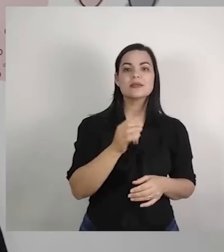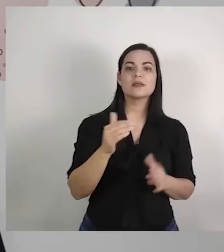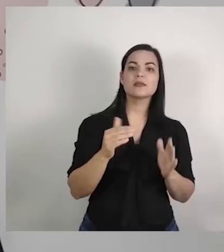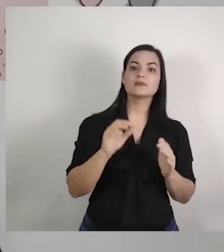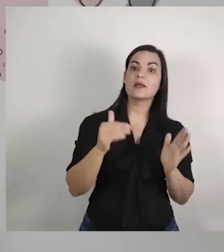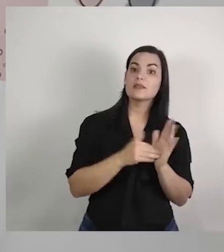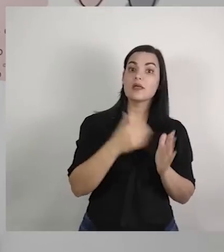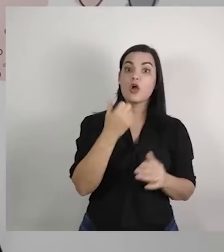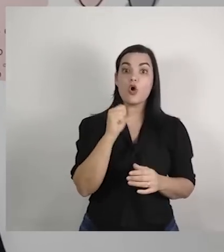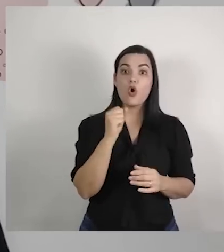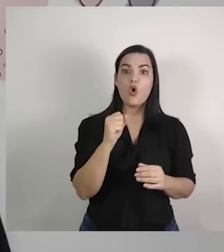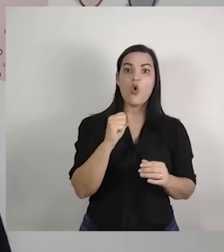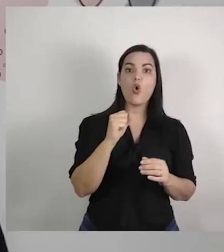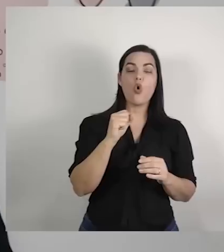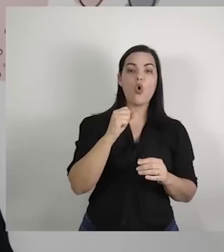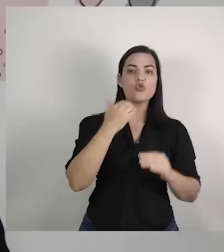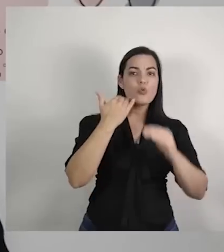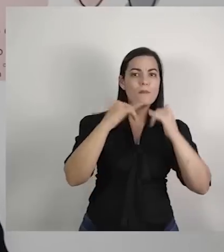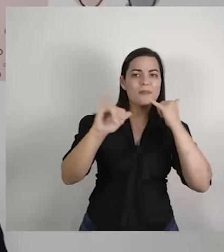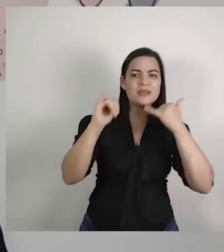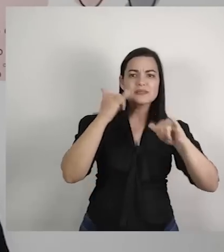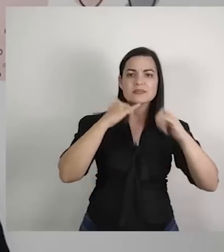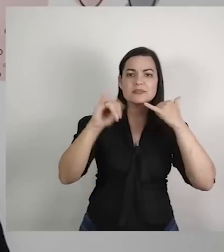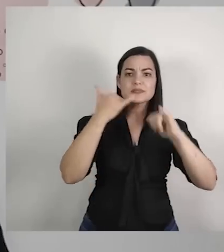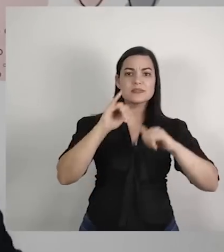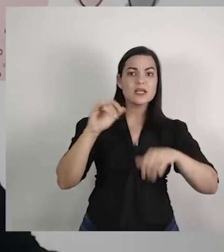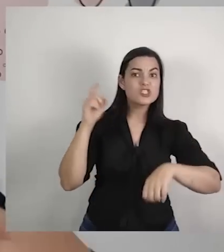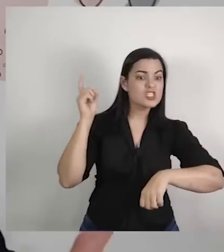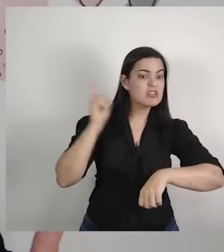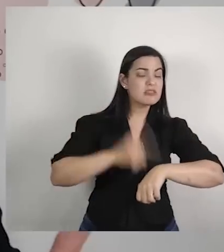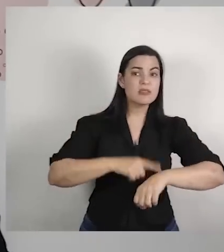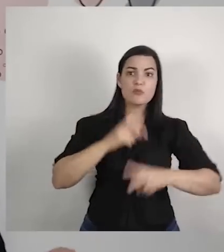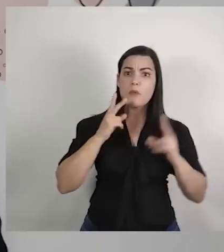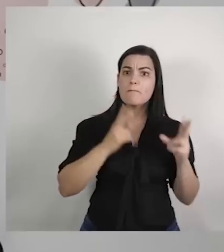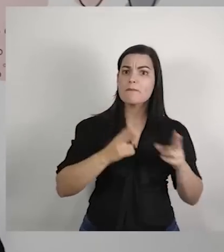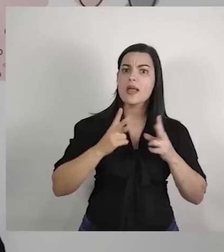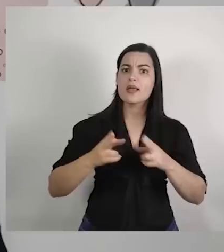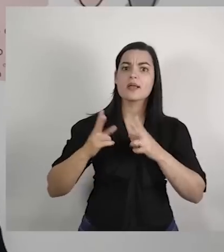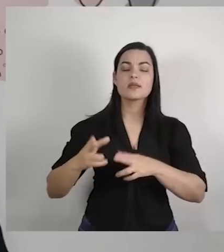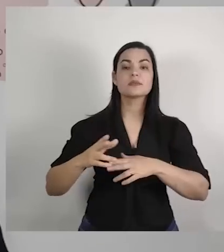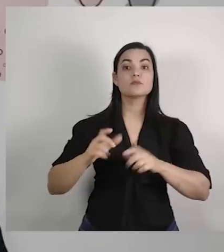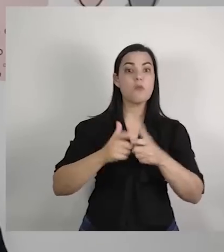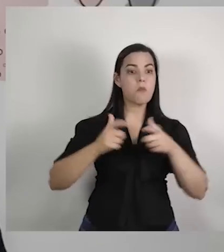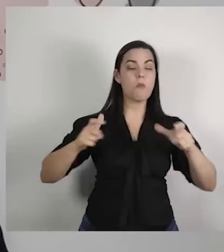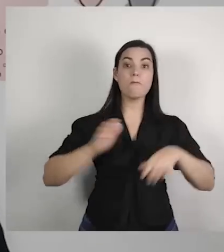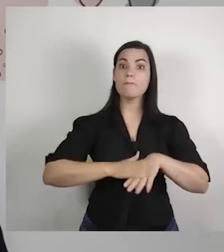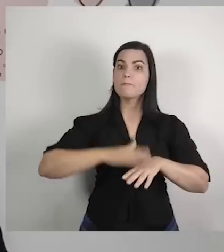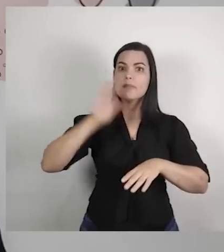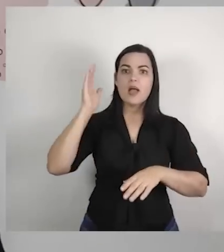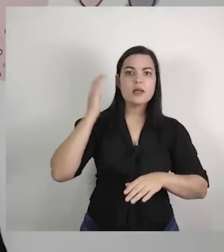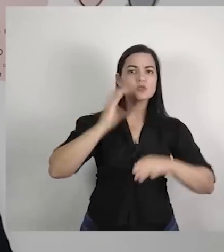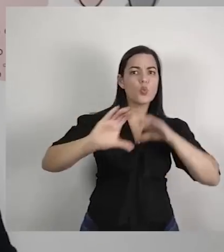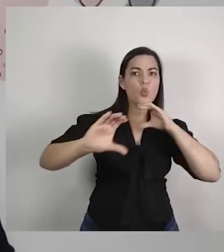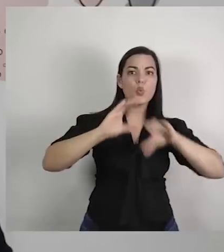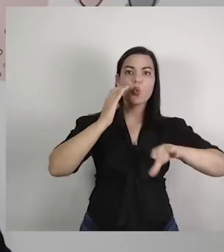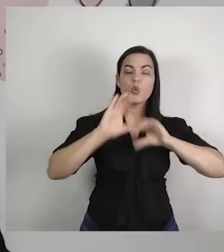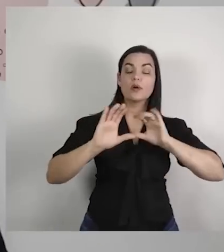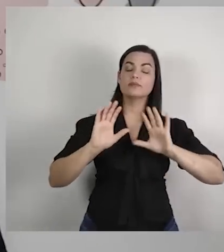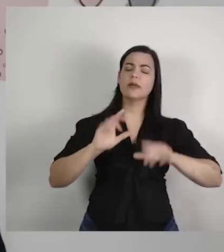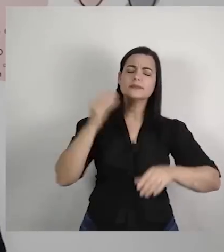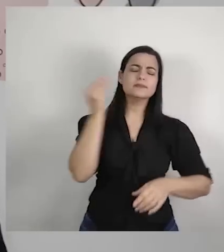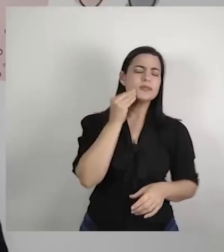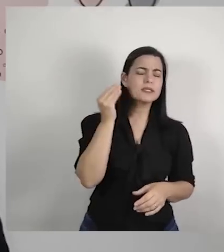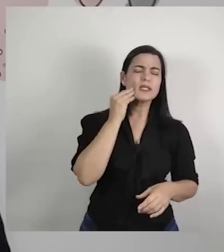que eu apresentei aqui para vocês, eles achavam que era muito pouco, eles queriam ampliar isso cada vez mais. Depois